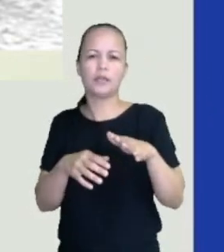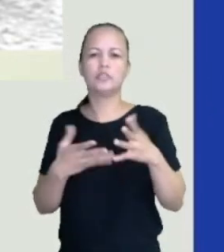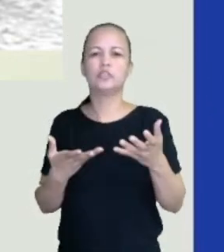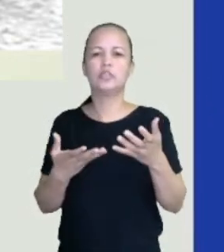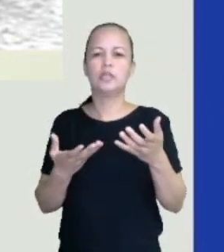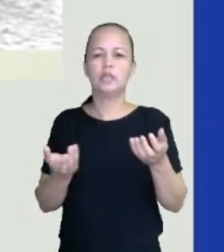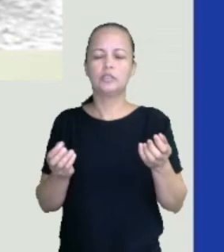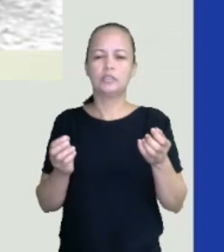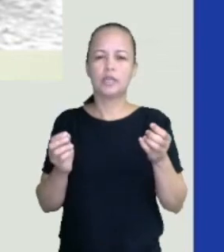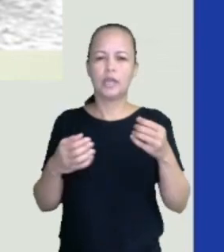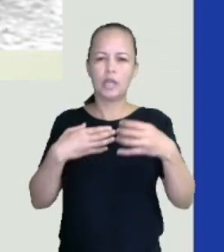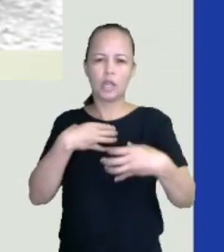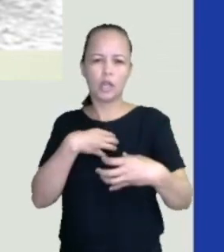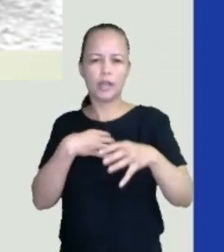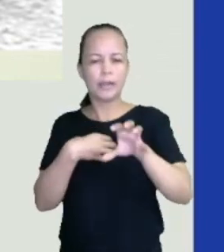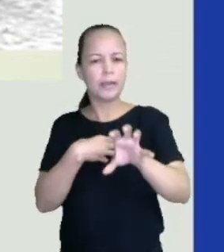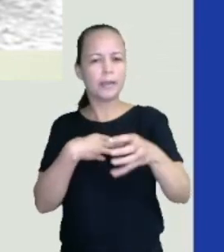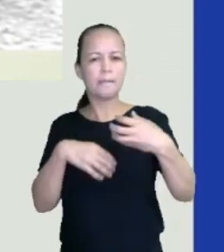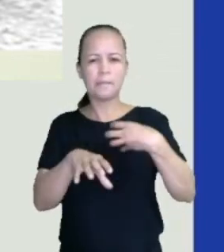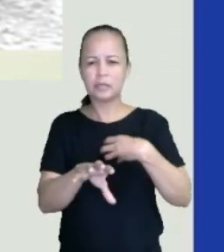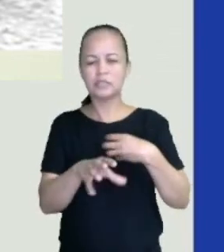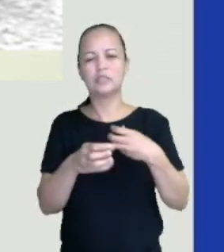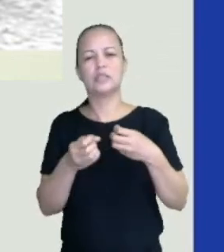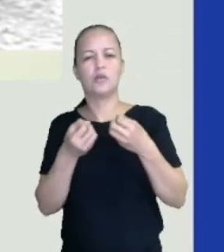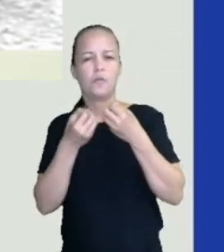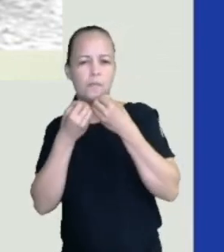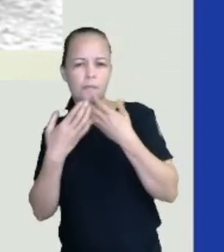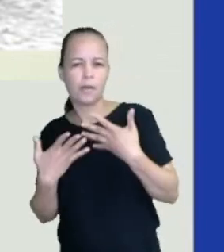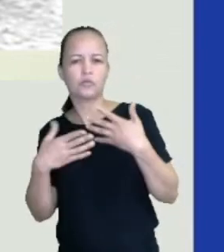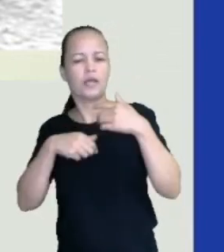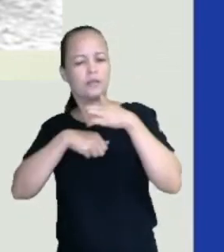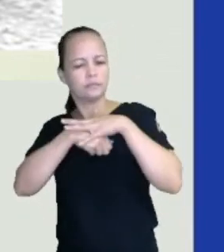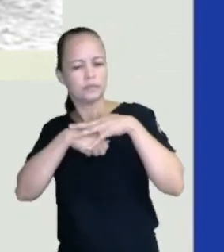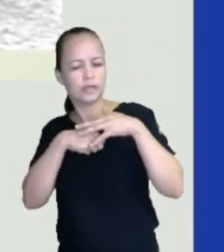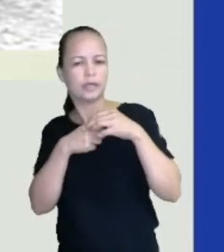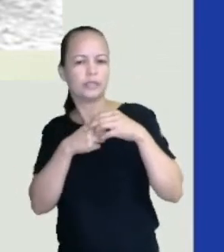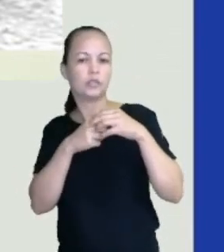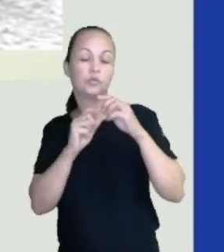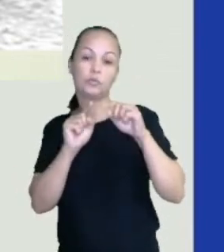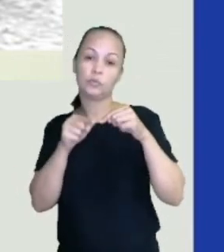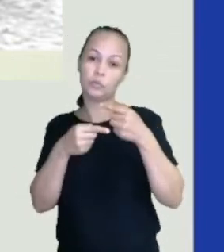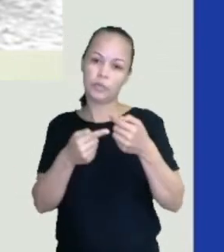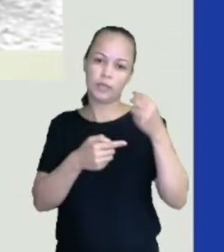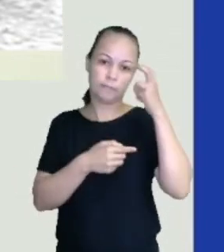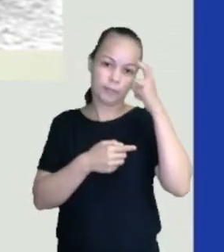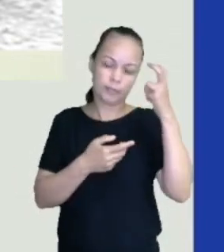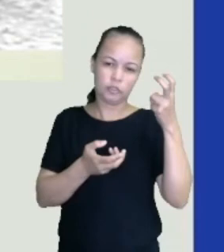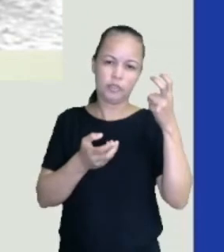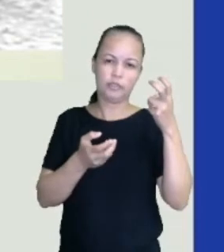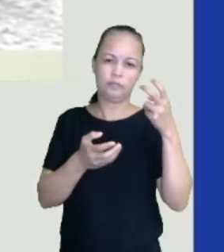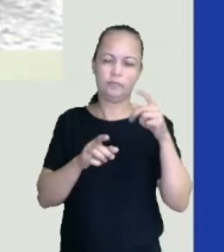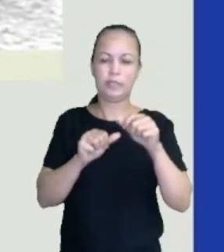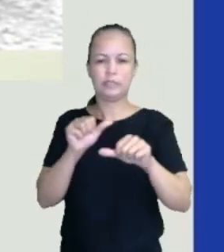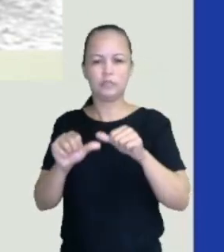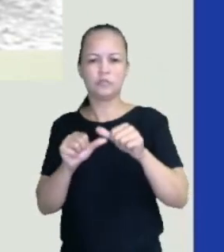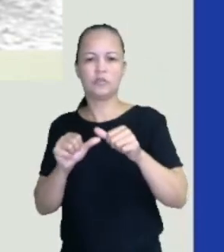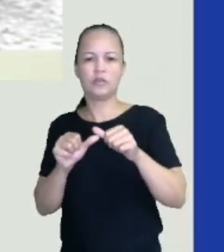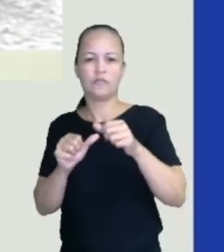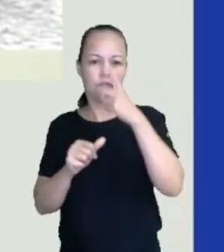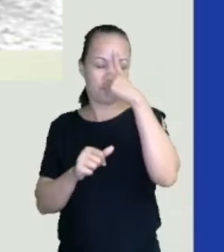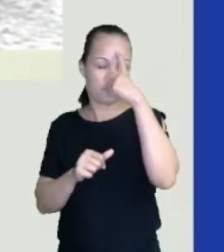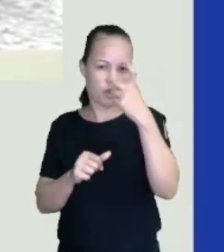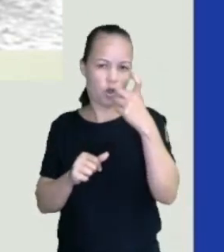humildade que de máquinas, mais de bondade e ternura que de inteligência. Sem isso, a vida se tornará